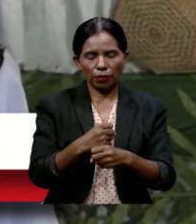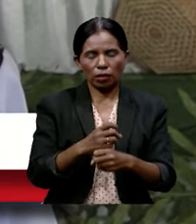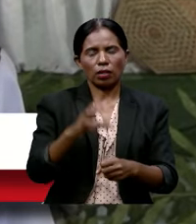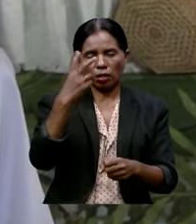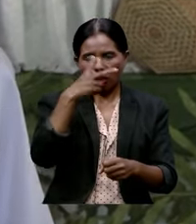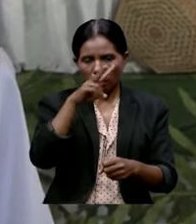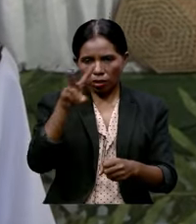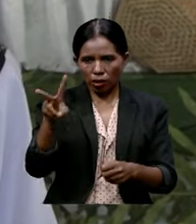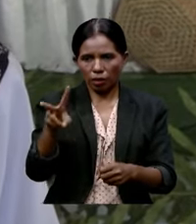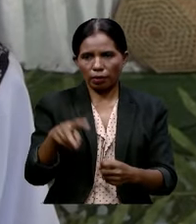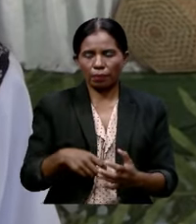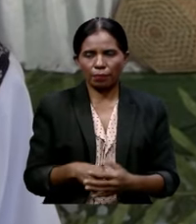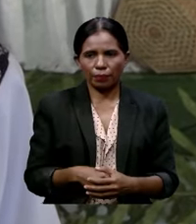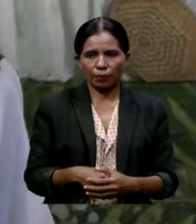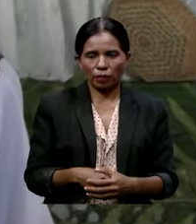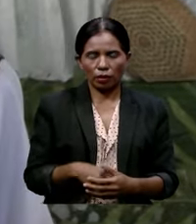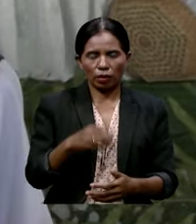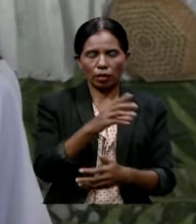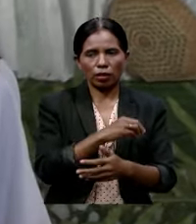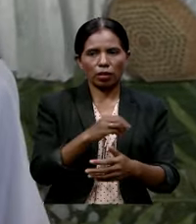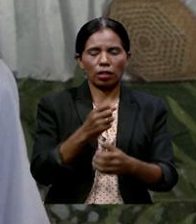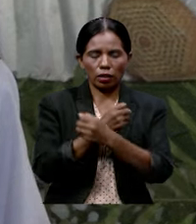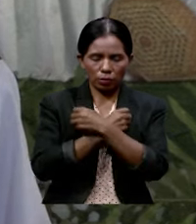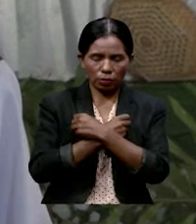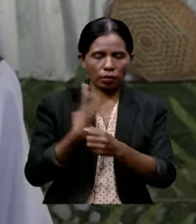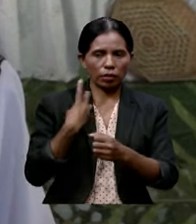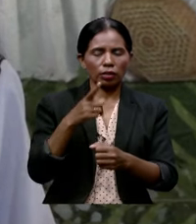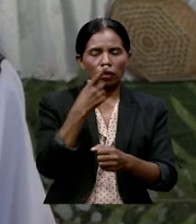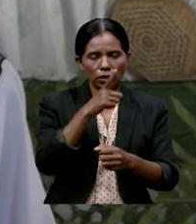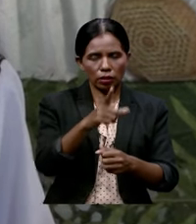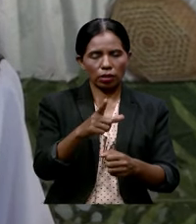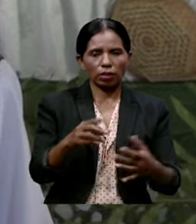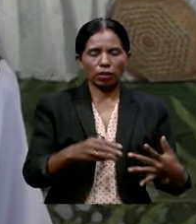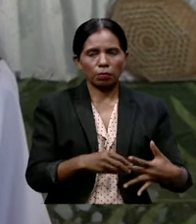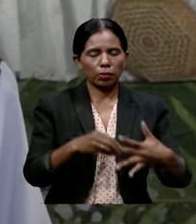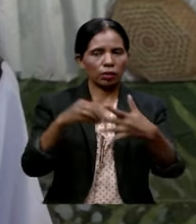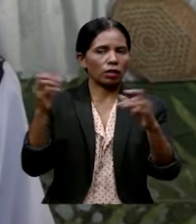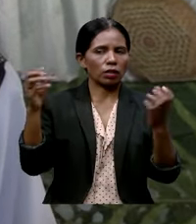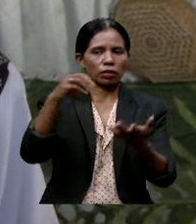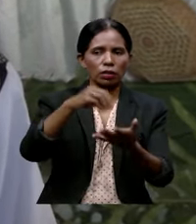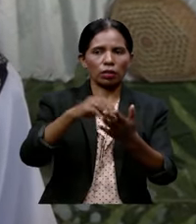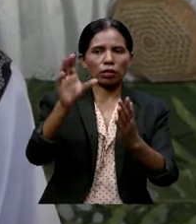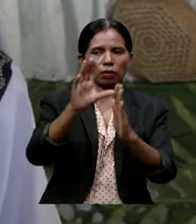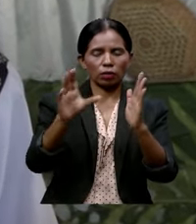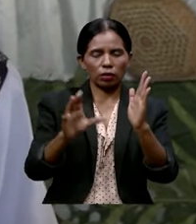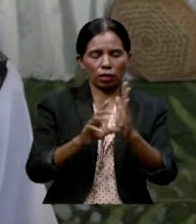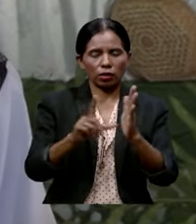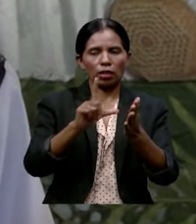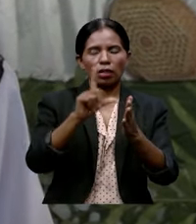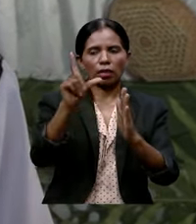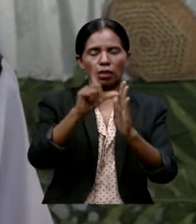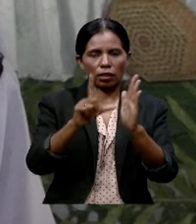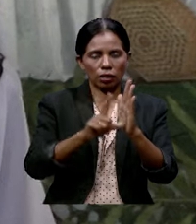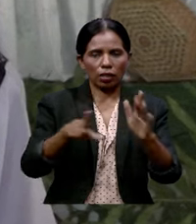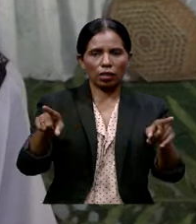conservação, gravação. Hadum ita nelian rua oficial, né? Lá hoje tá a constituição no dar letra de, no dar lei